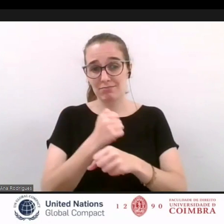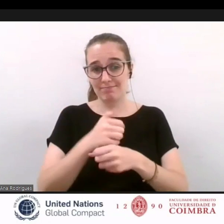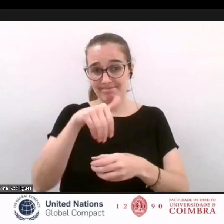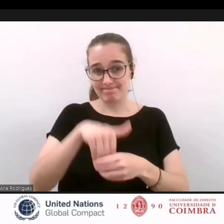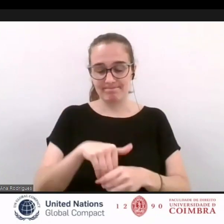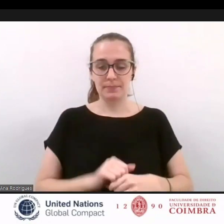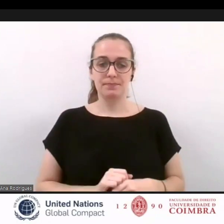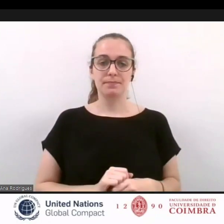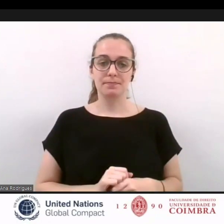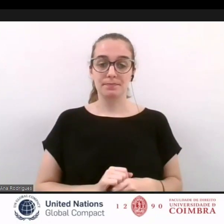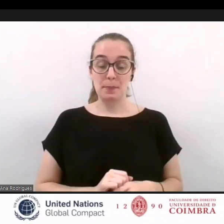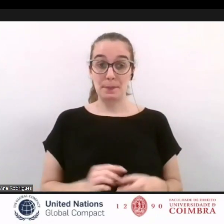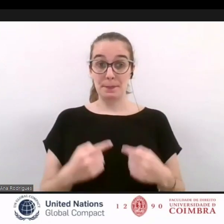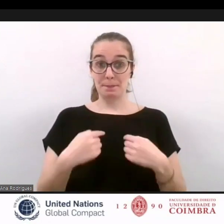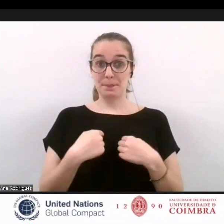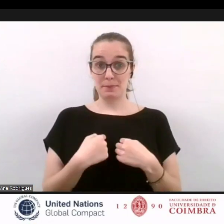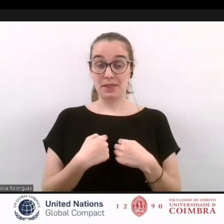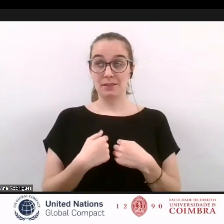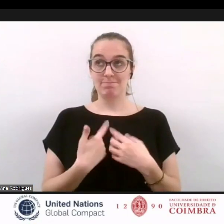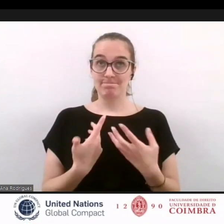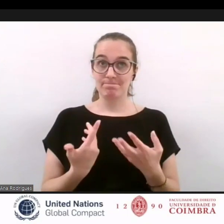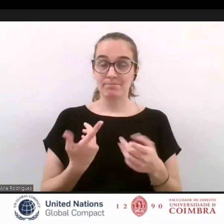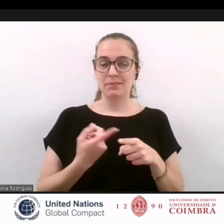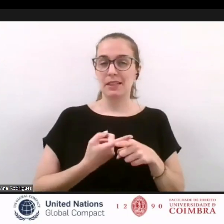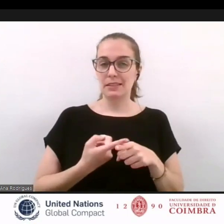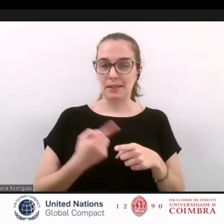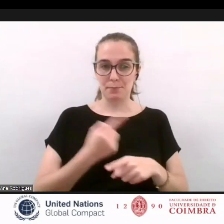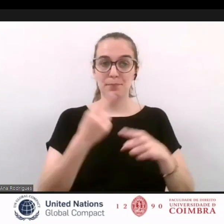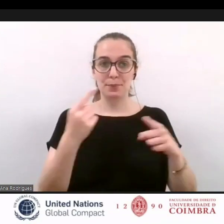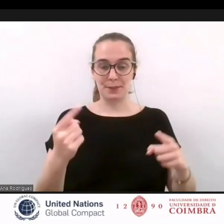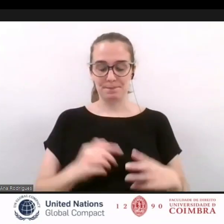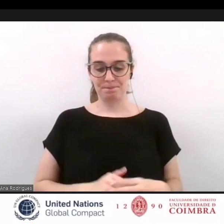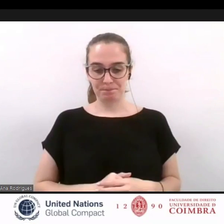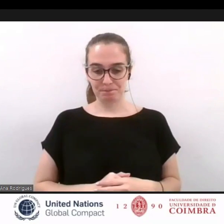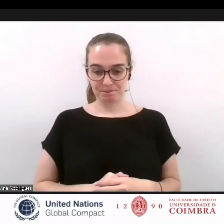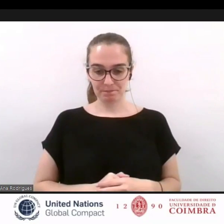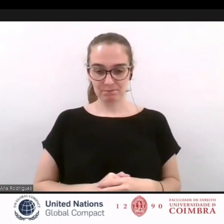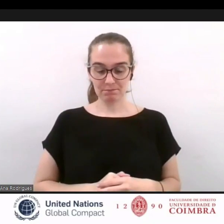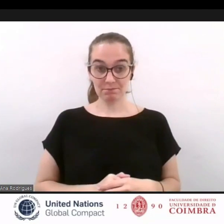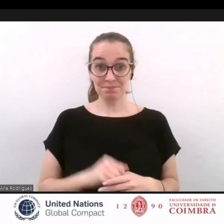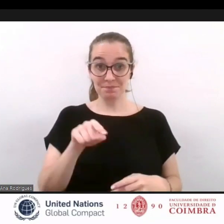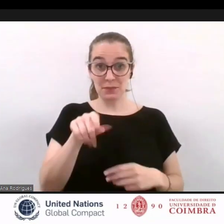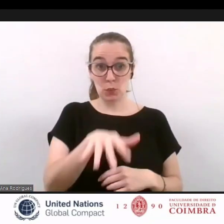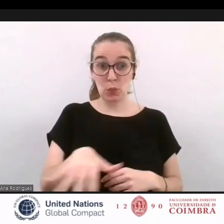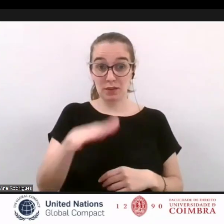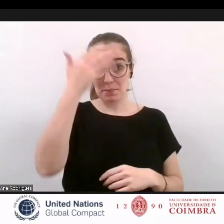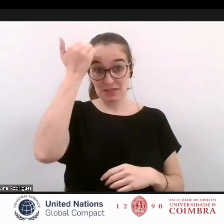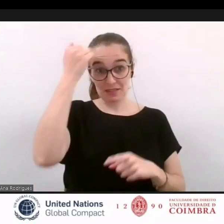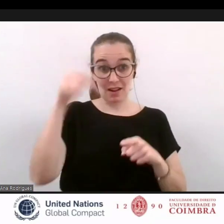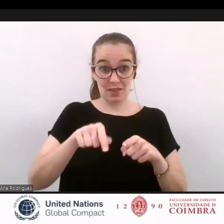Não deixa de ser, para mim, interessante, entrenecedor que, nesse contexto